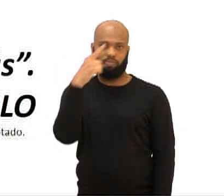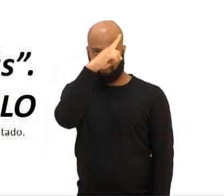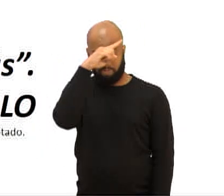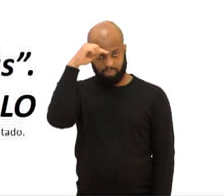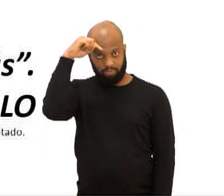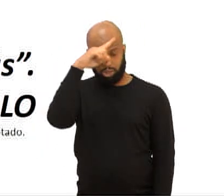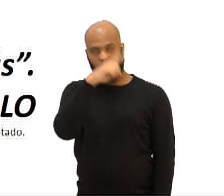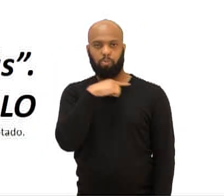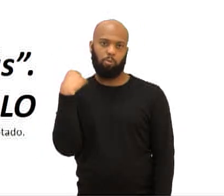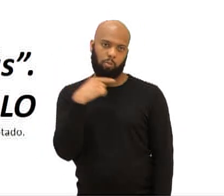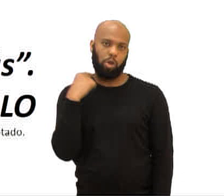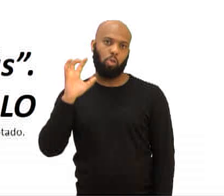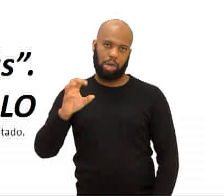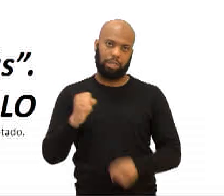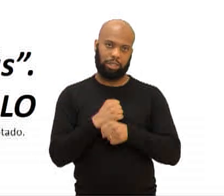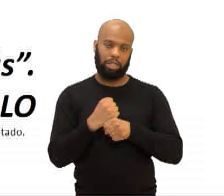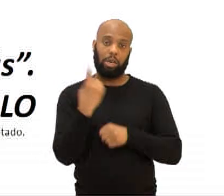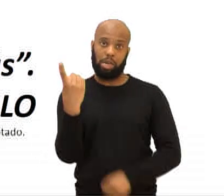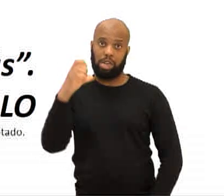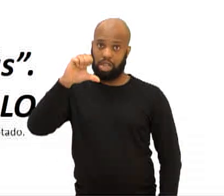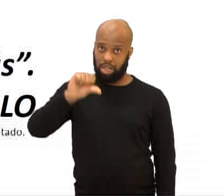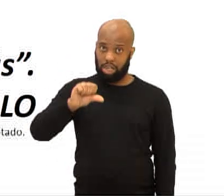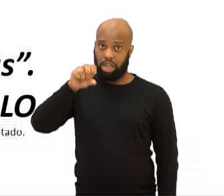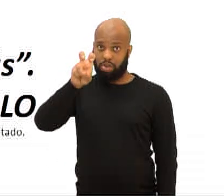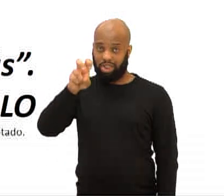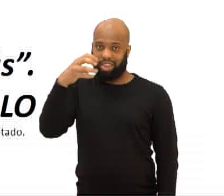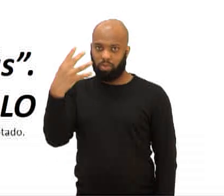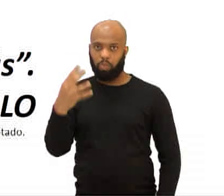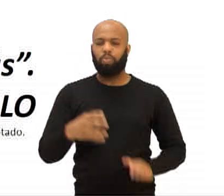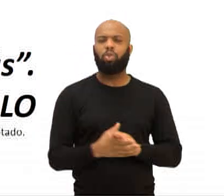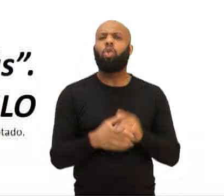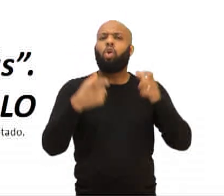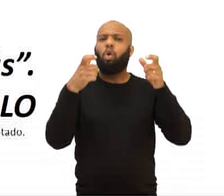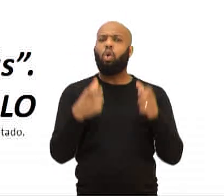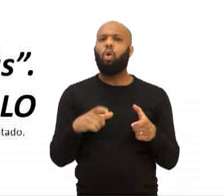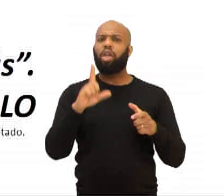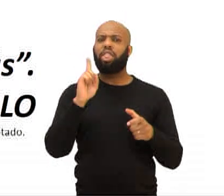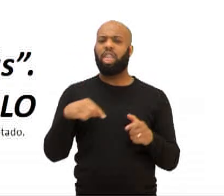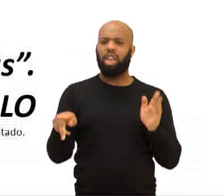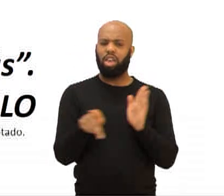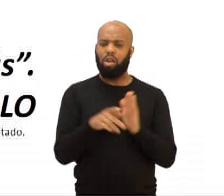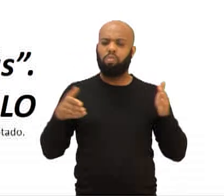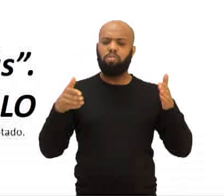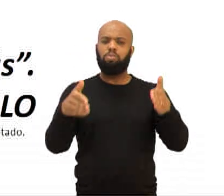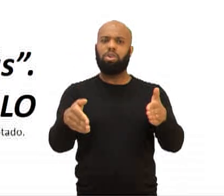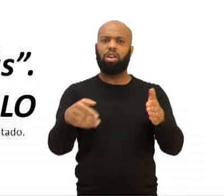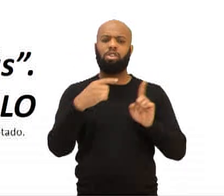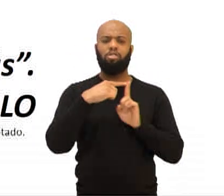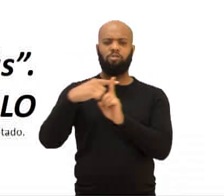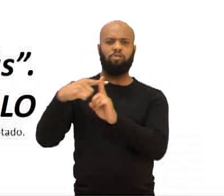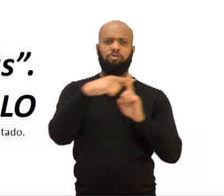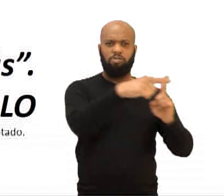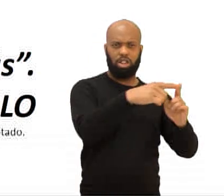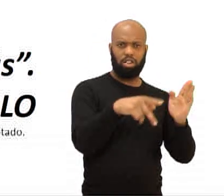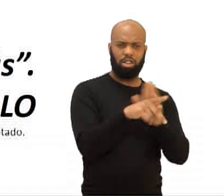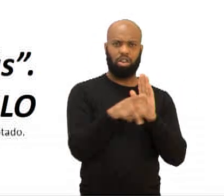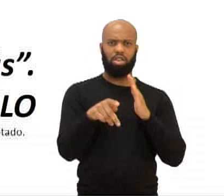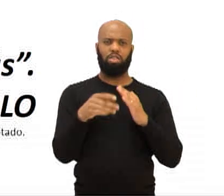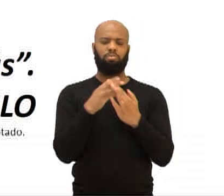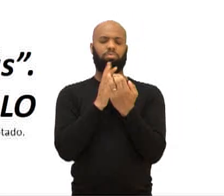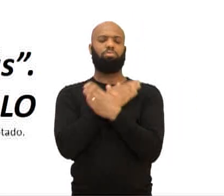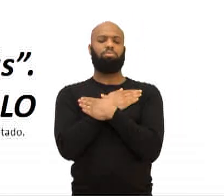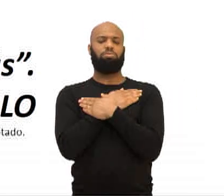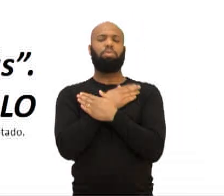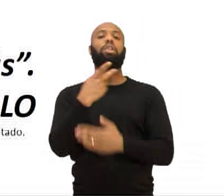de 1954. Foi velada no Palácio de Bellas Artes e da Ciudad de